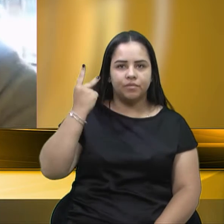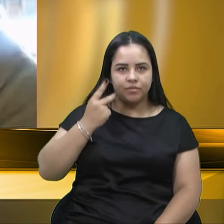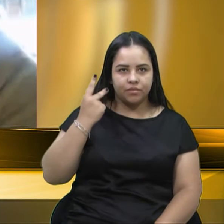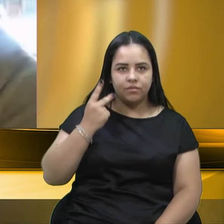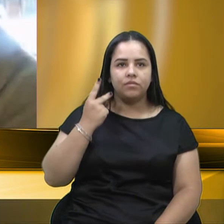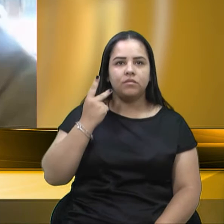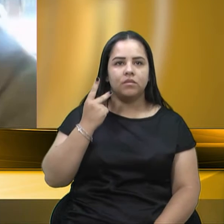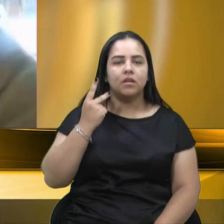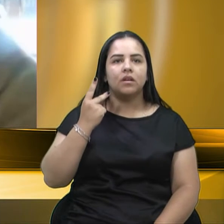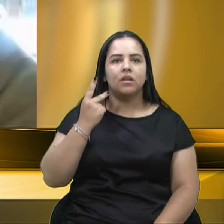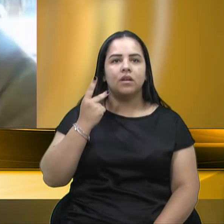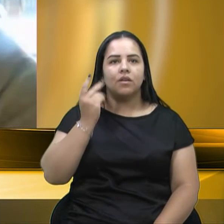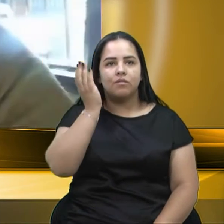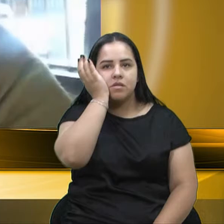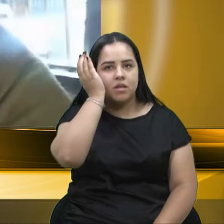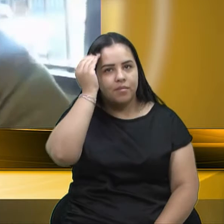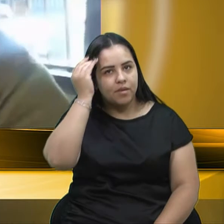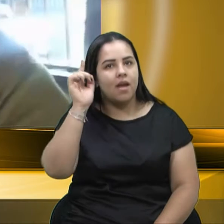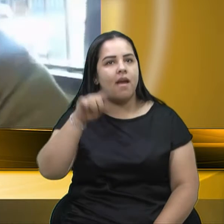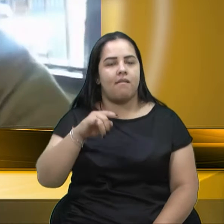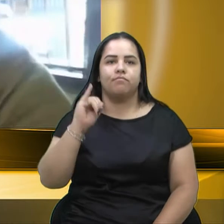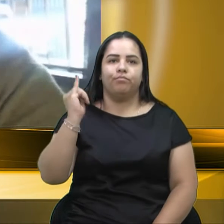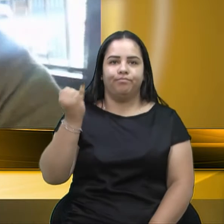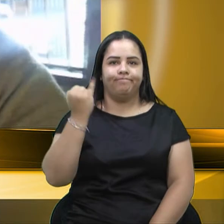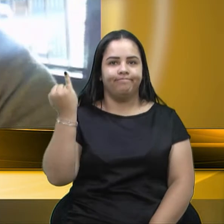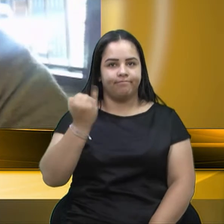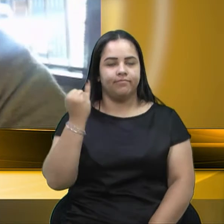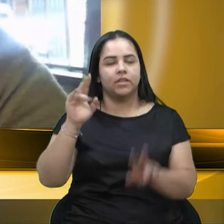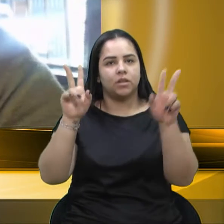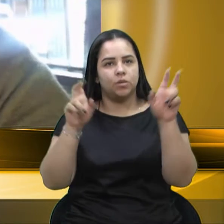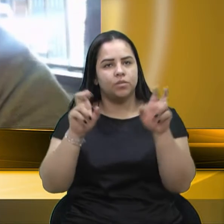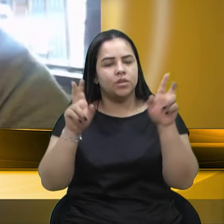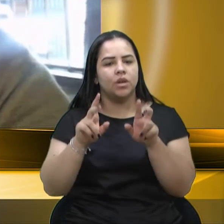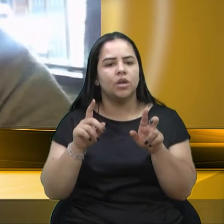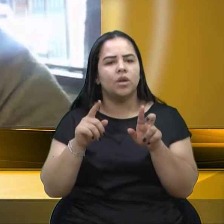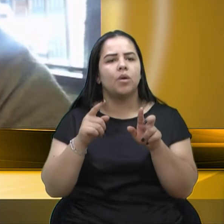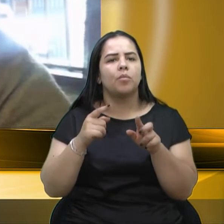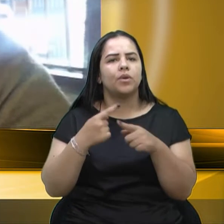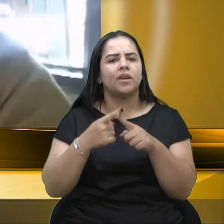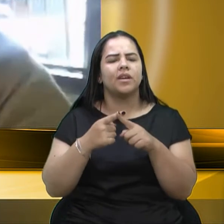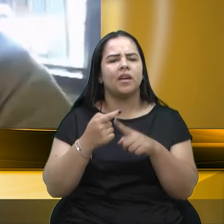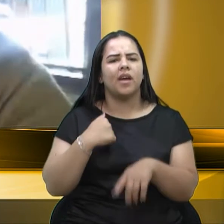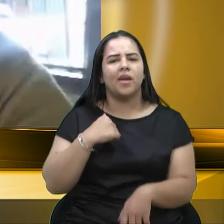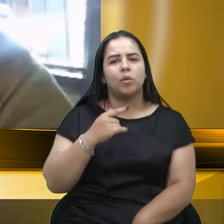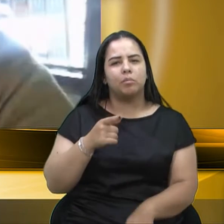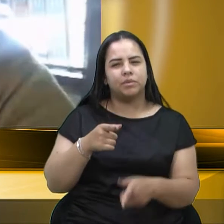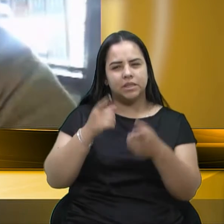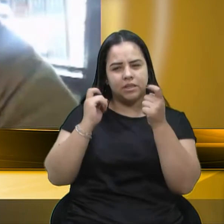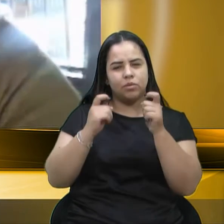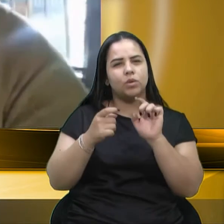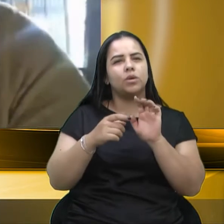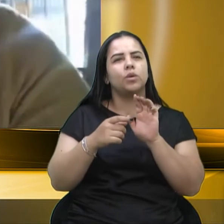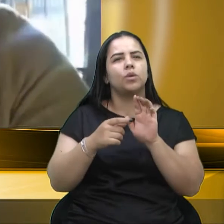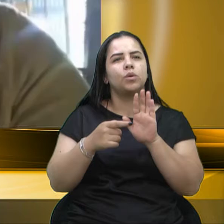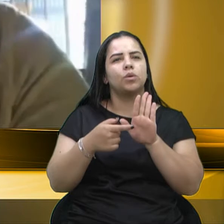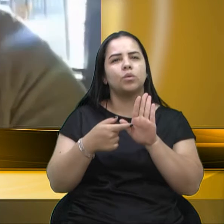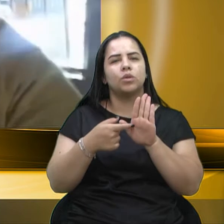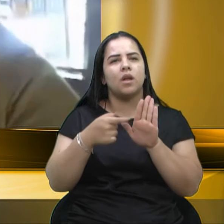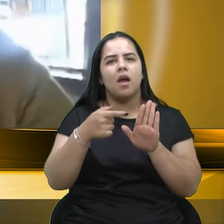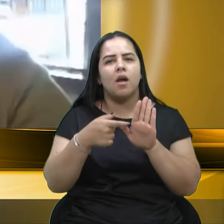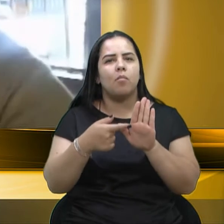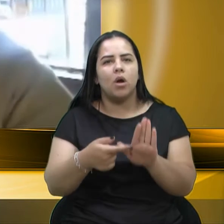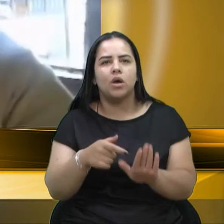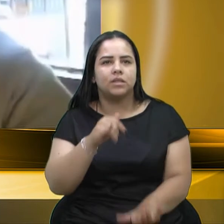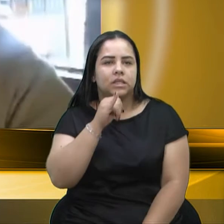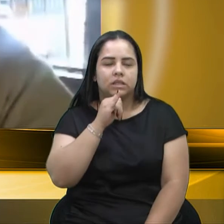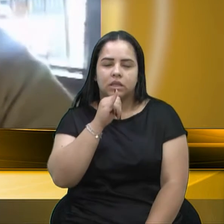mais importante para esse momento, né? E vejo que os exemplos que o senhor traz, eles são bem, acho que eles explicam